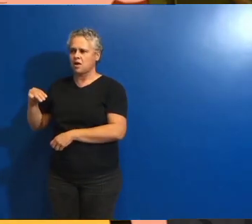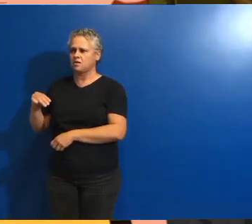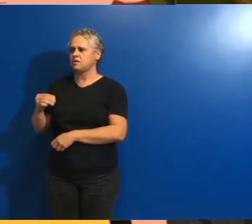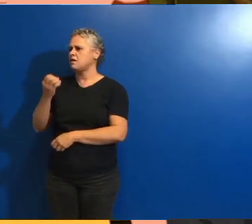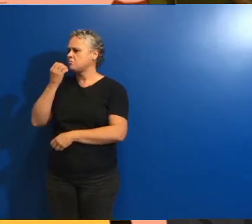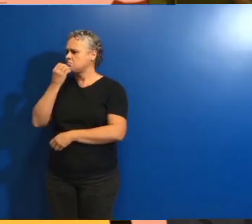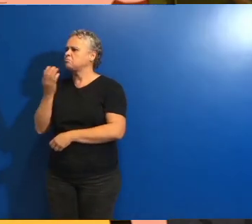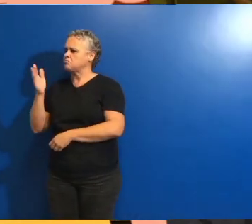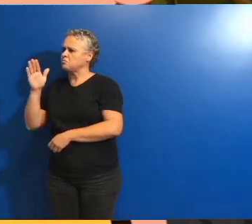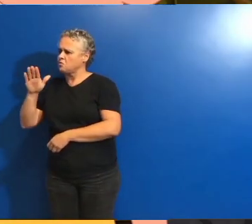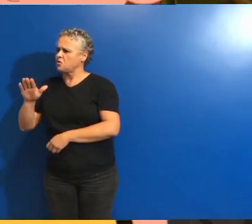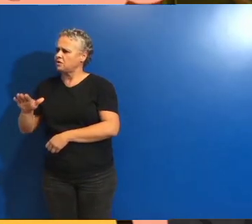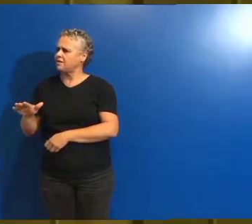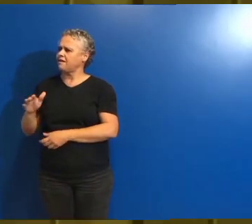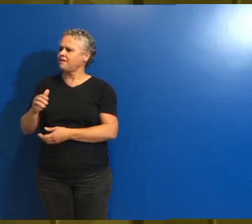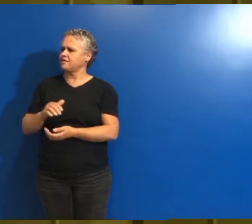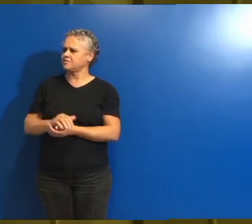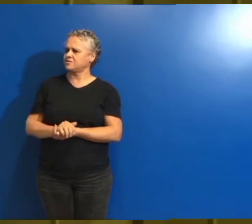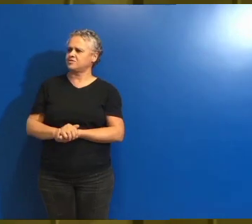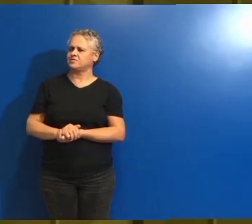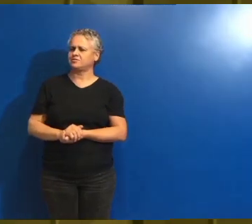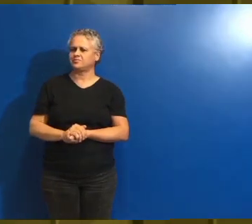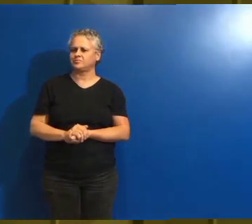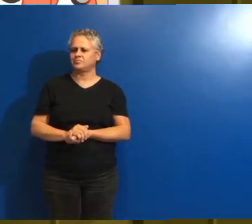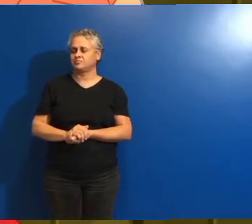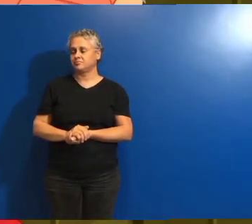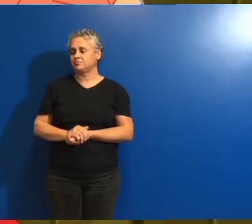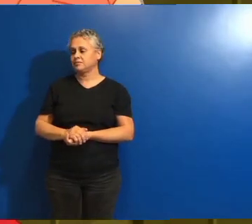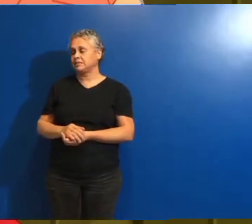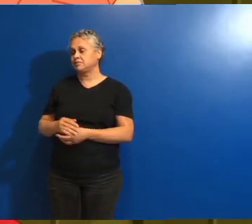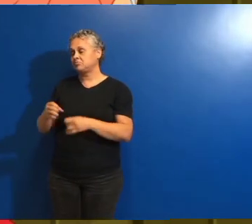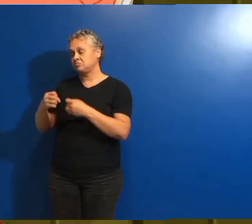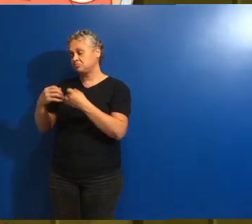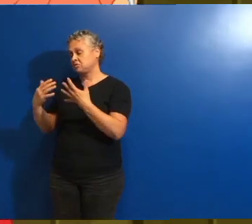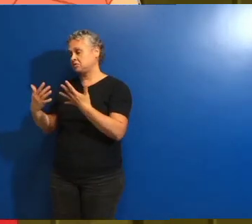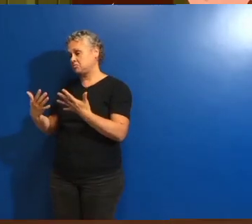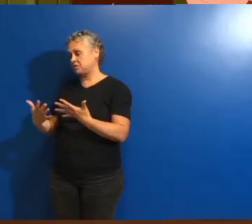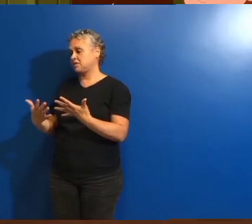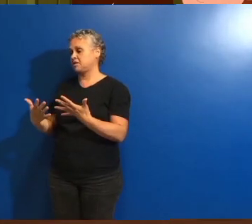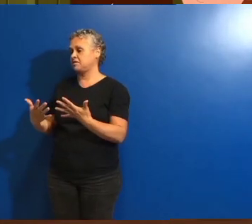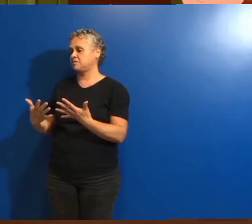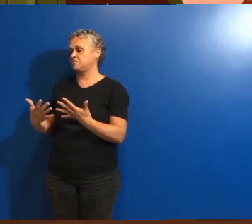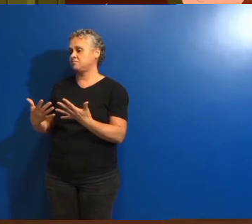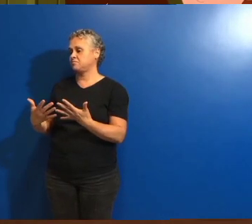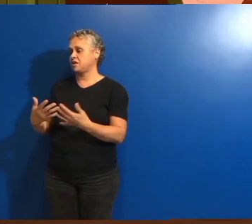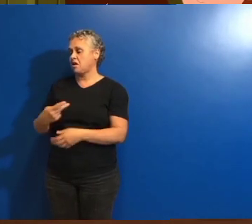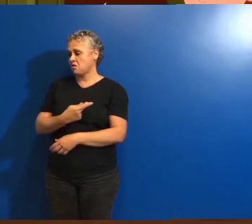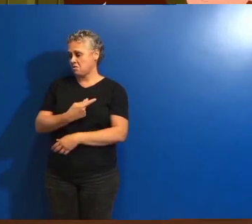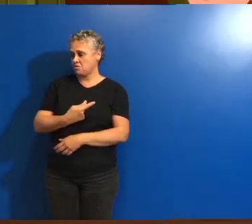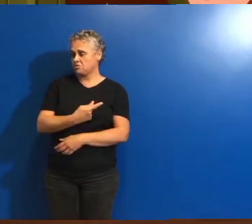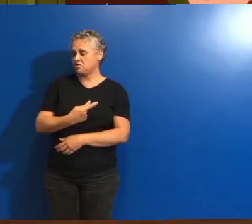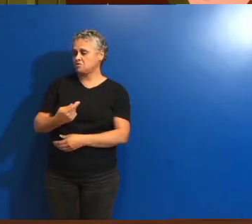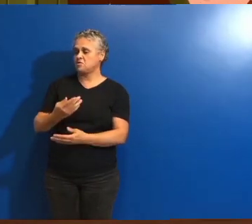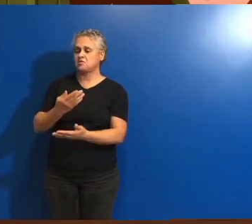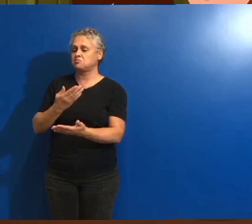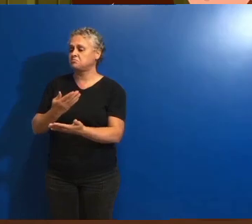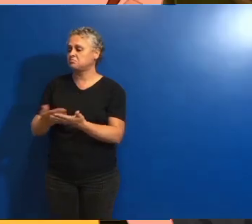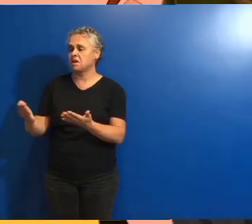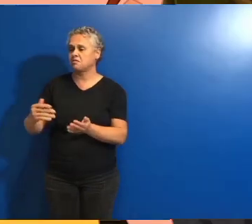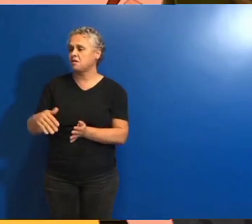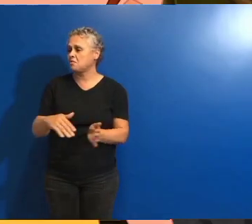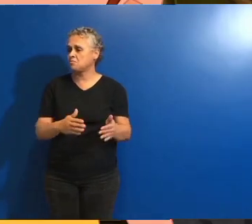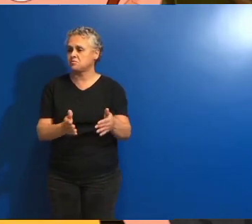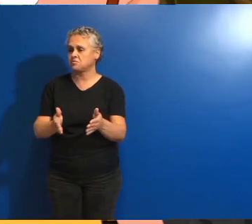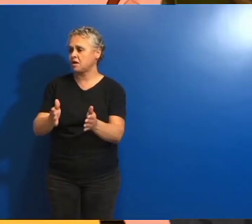Boa tarde, minha querida senhora, João e Maria dizem para ela. Nós perdemos o caminho de volta para